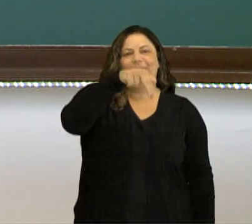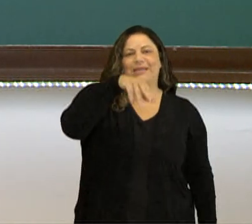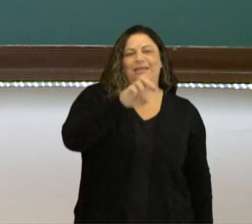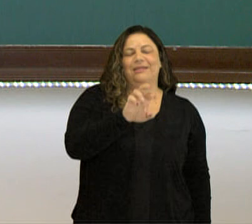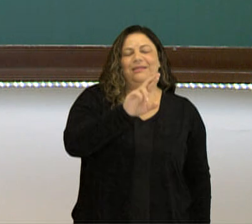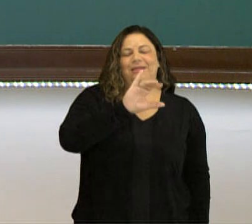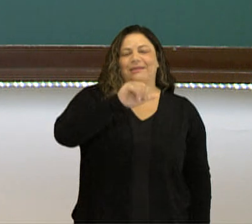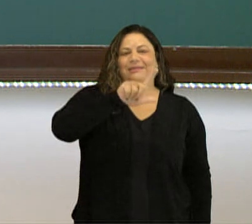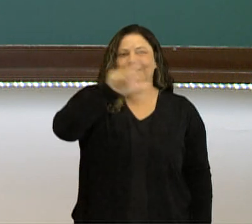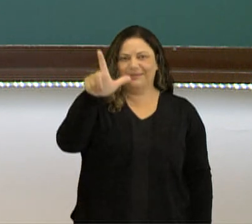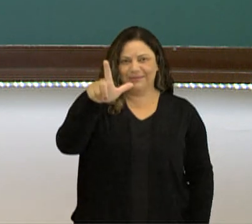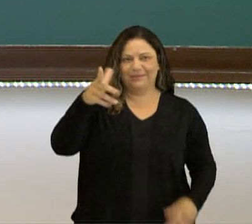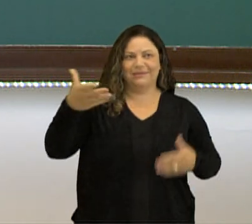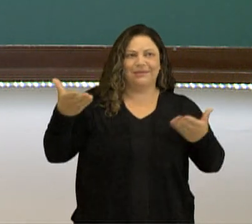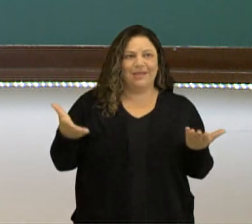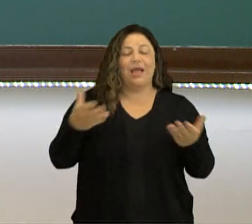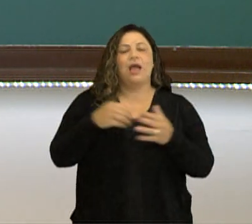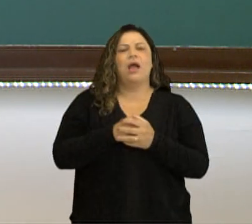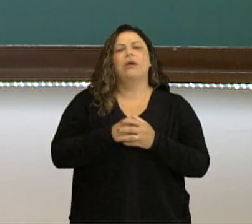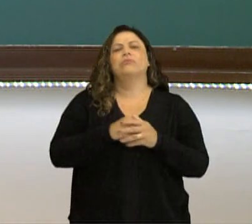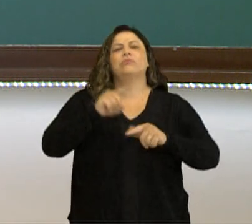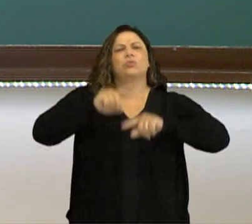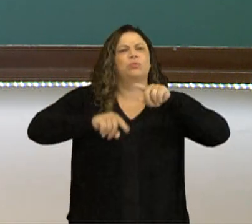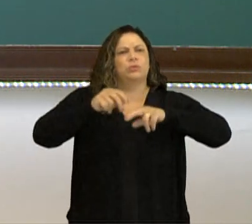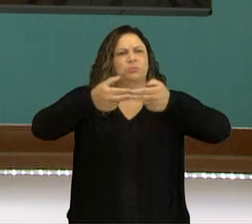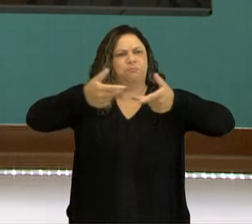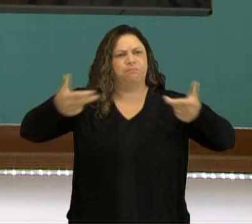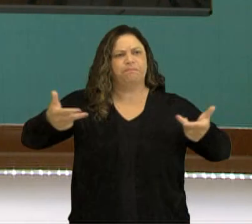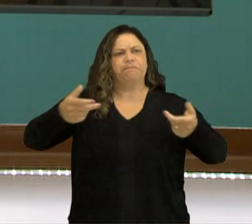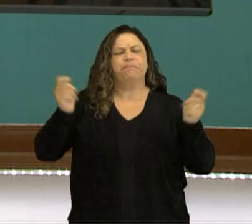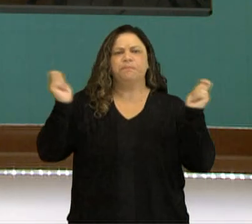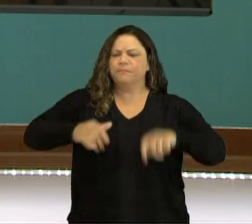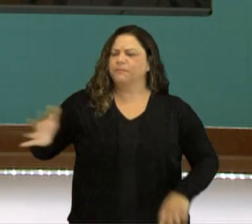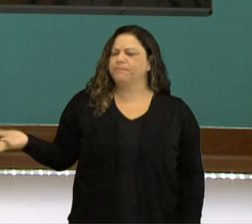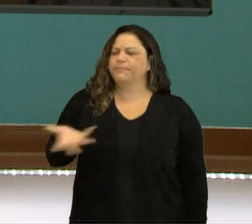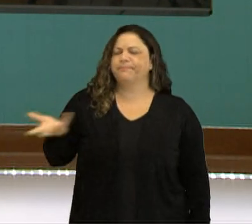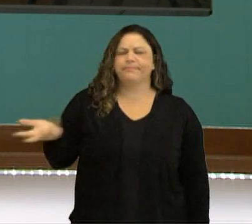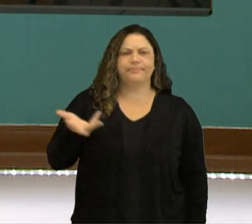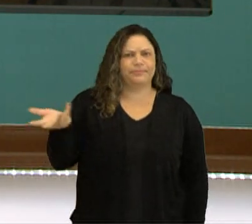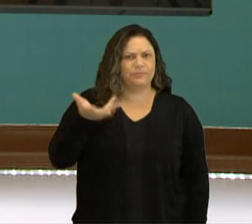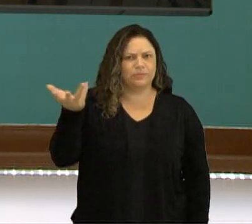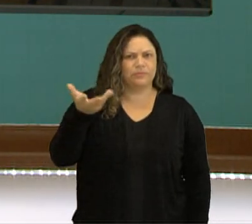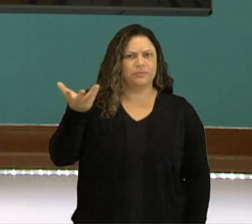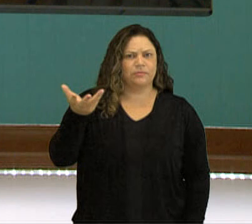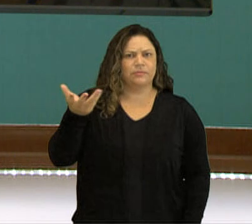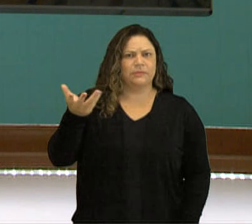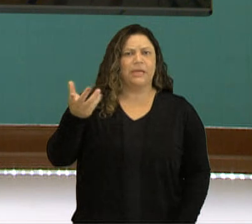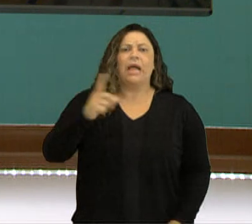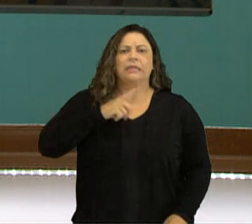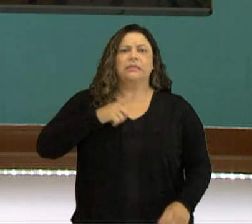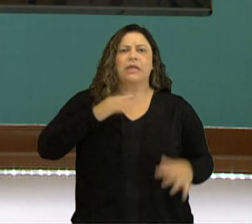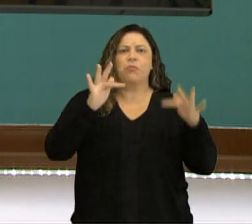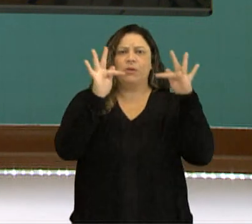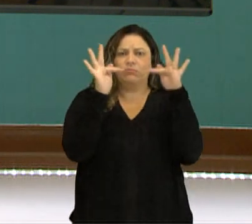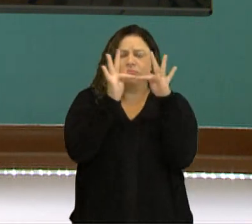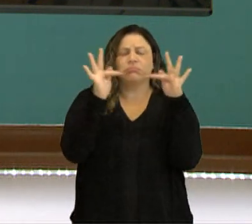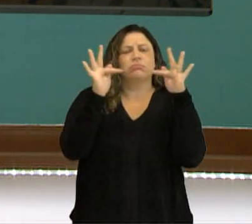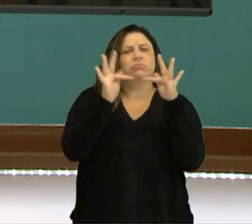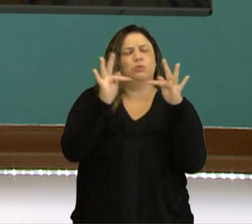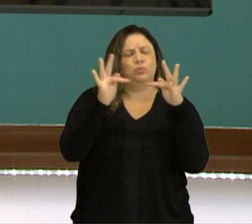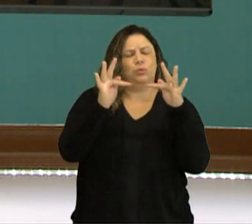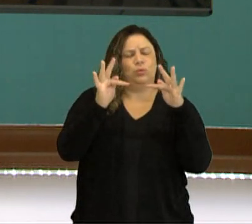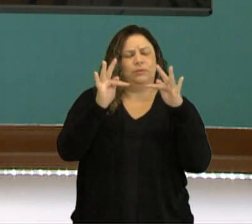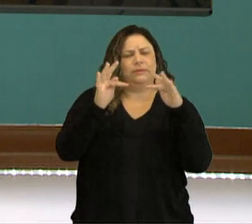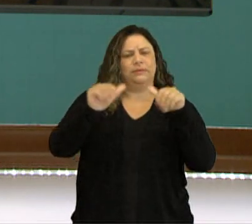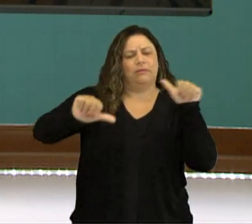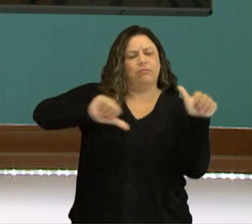com aquele referencial acelerados, certo? Ou seja, existe de alguma forma uma força atuando ali. A gente vai ver na parte de